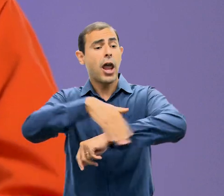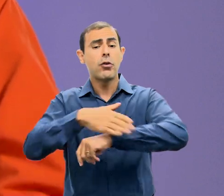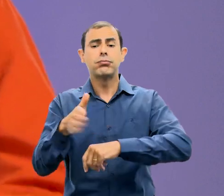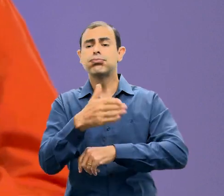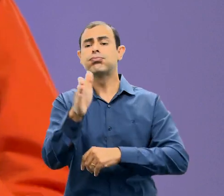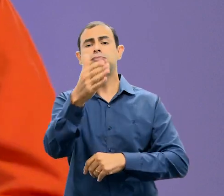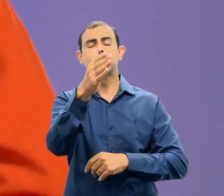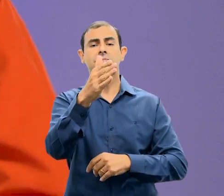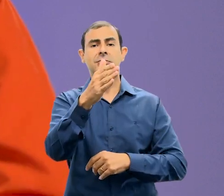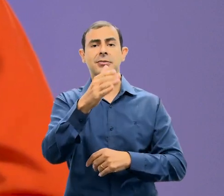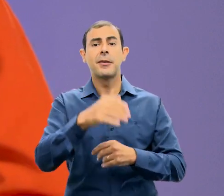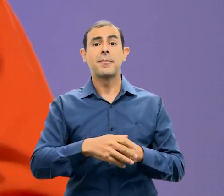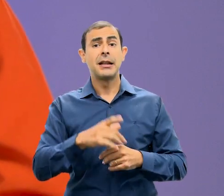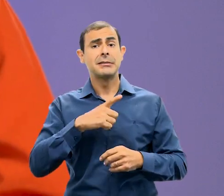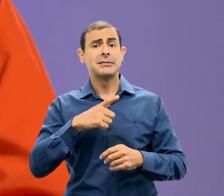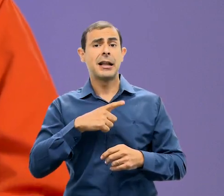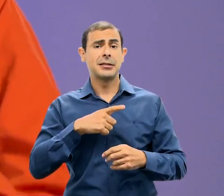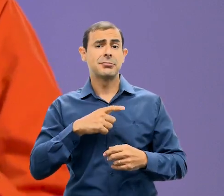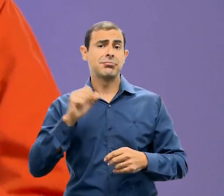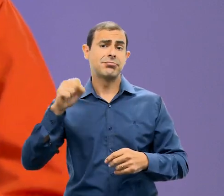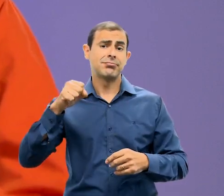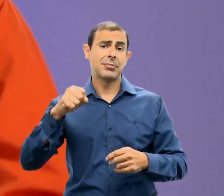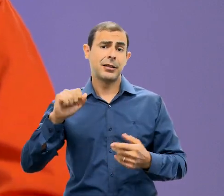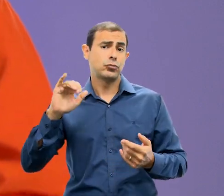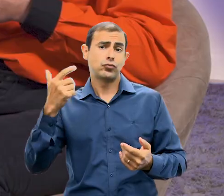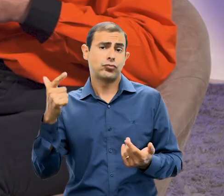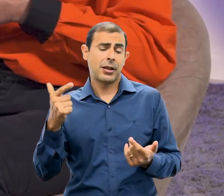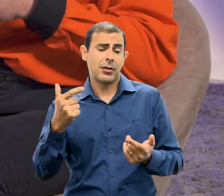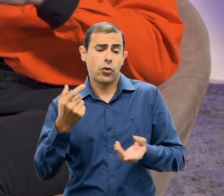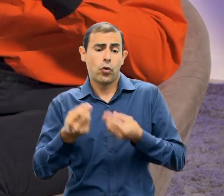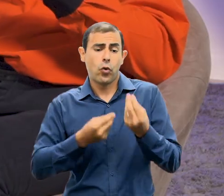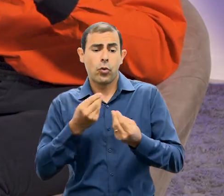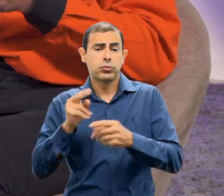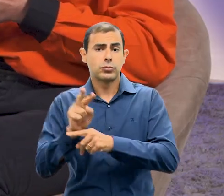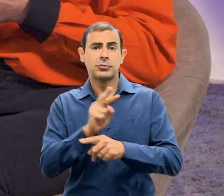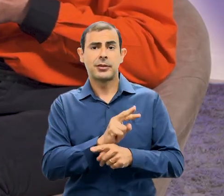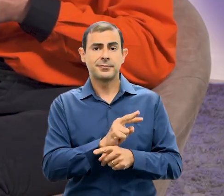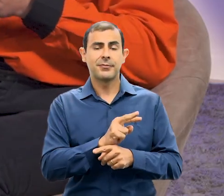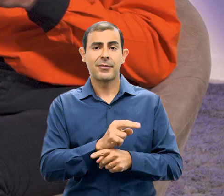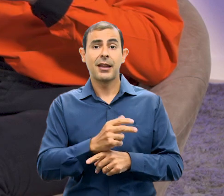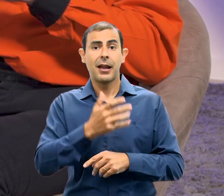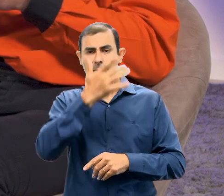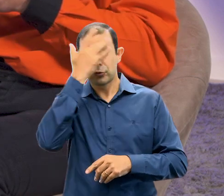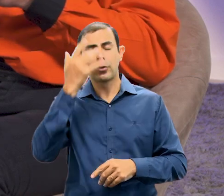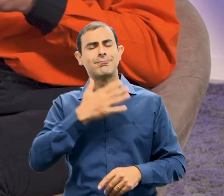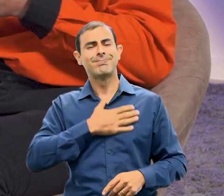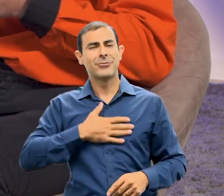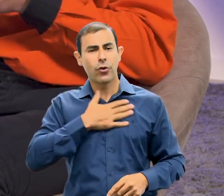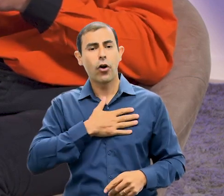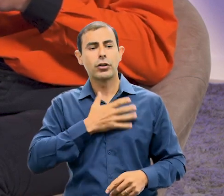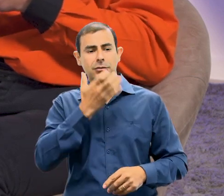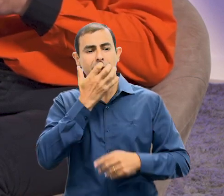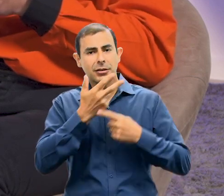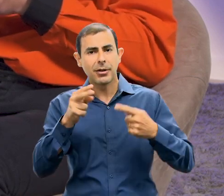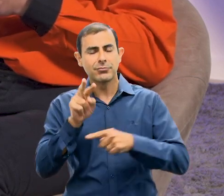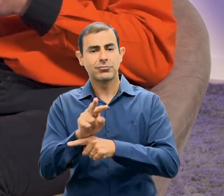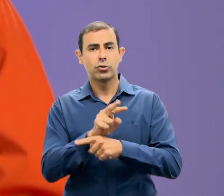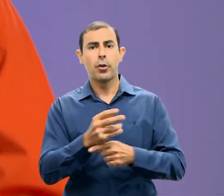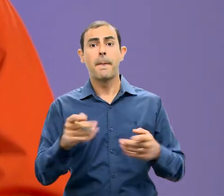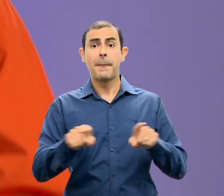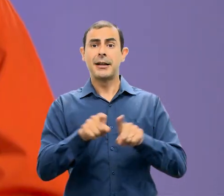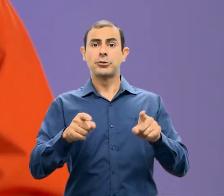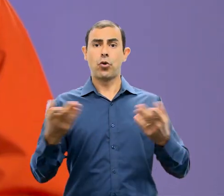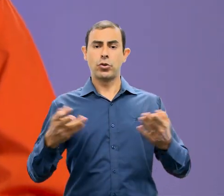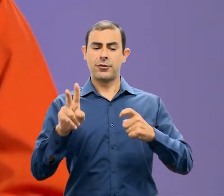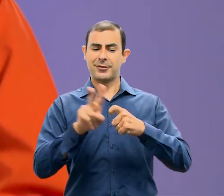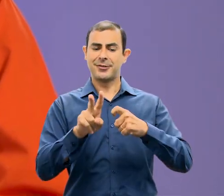mas é um animal em situação de rua também. Então esses animais precisam de um cuidado especial, as pessoas gostam dos animais e hoje a medicina veterinária está muito cara, a gente